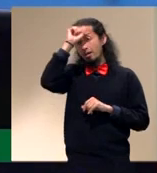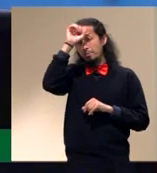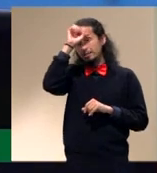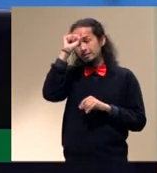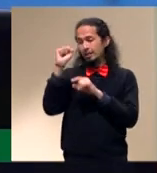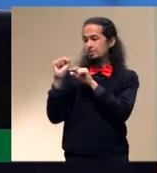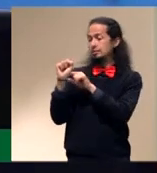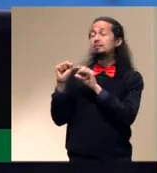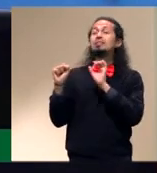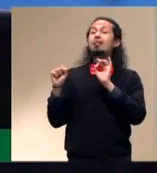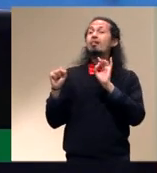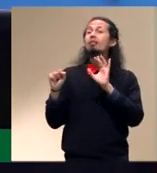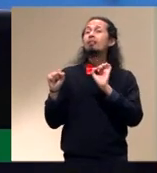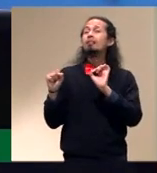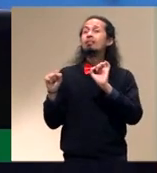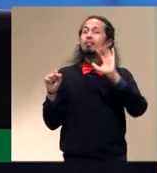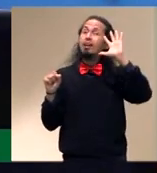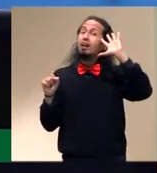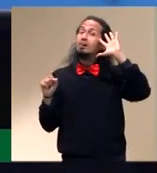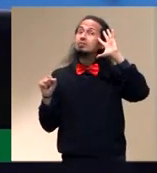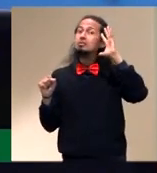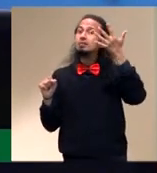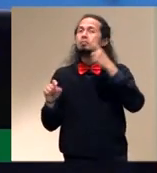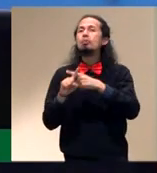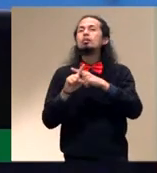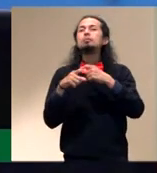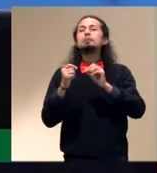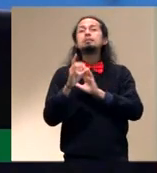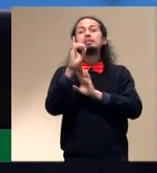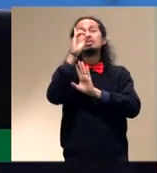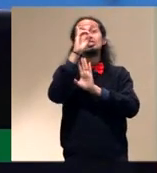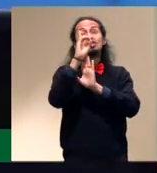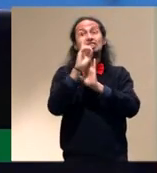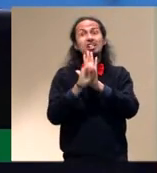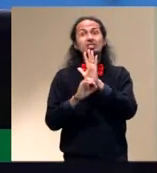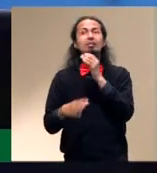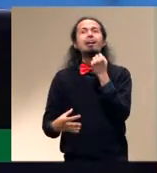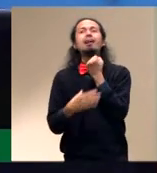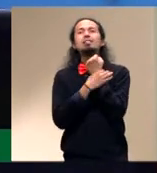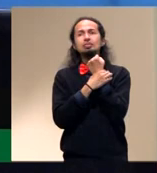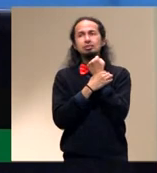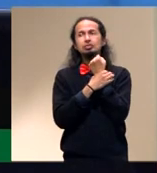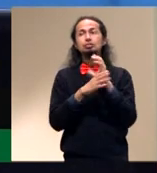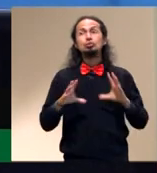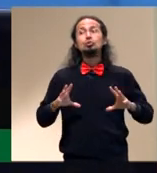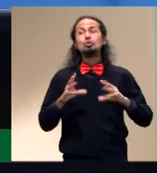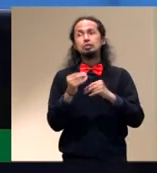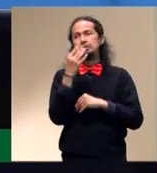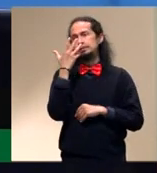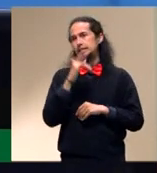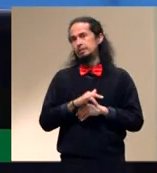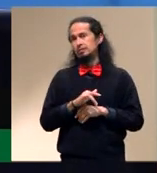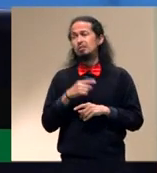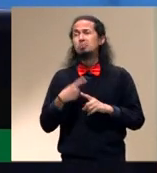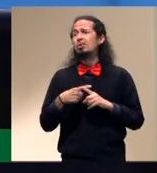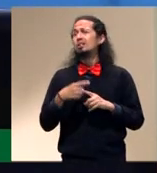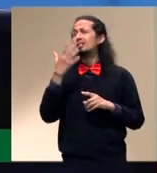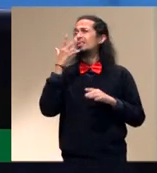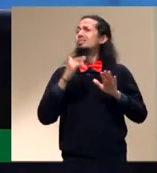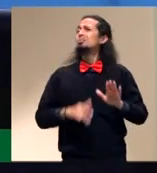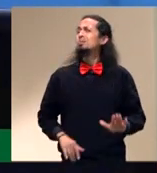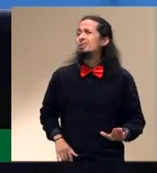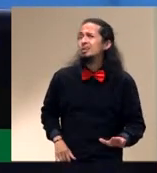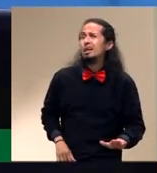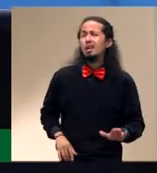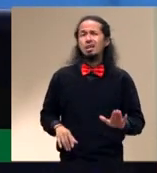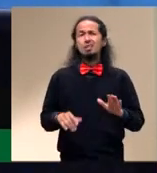da garantia dos direitos das crianças como um todo, que nós estamos falando de crianças muito pequenas. Não esqueçamos